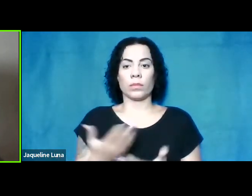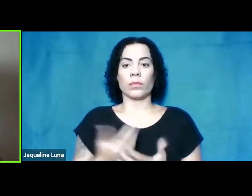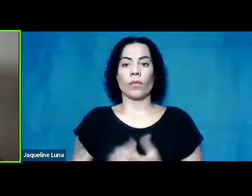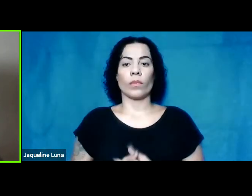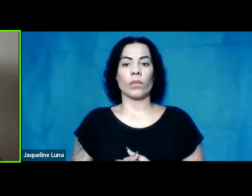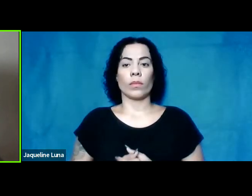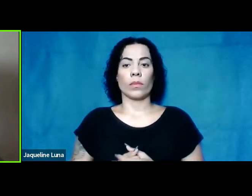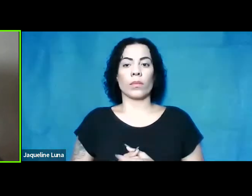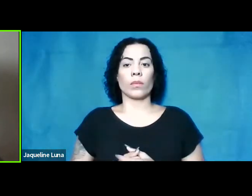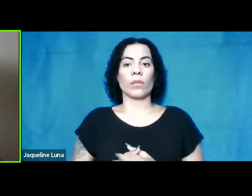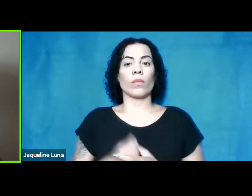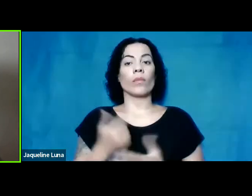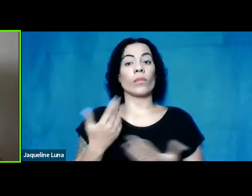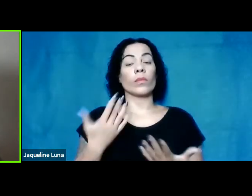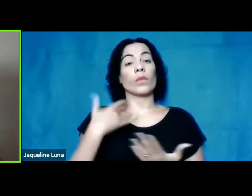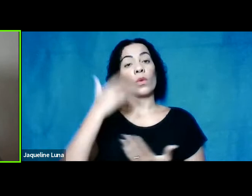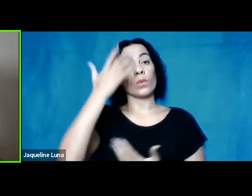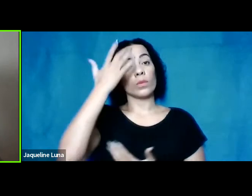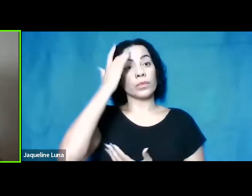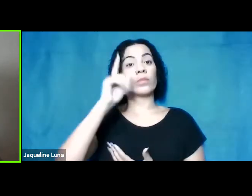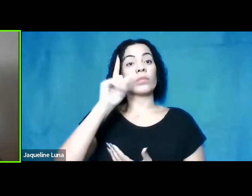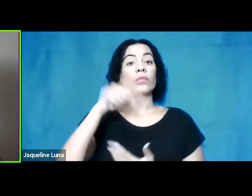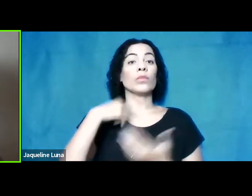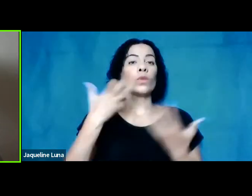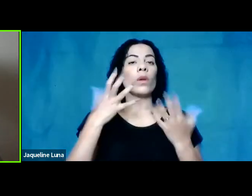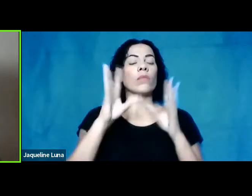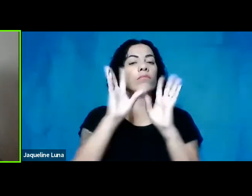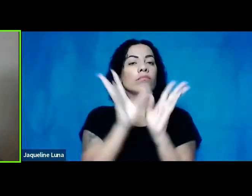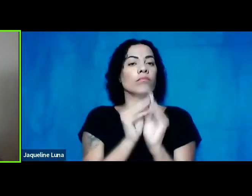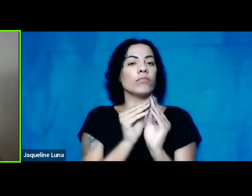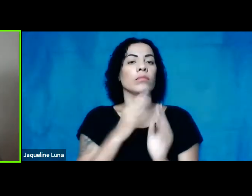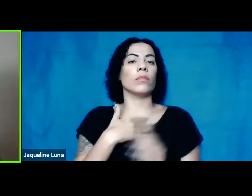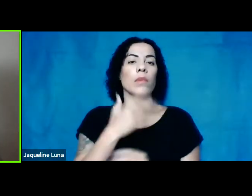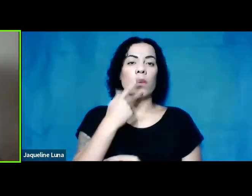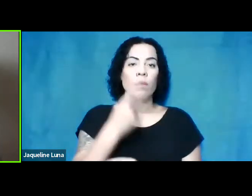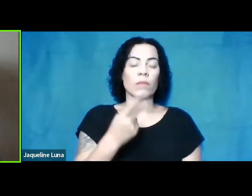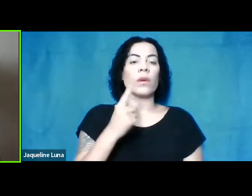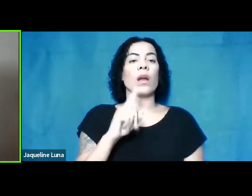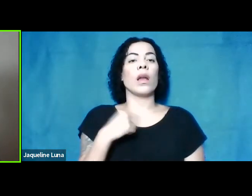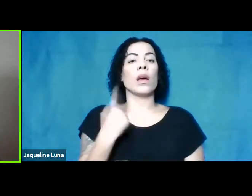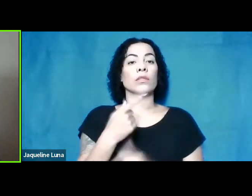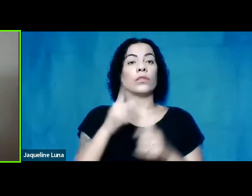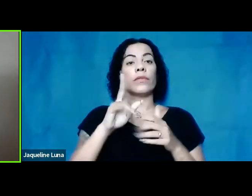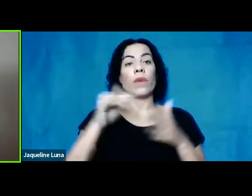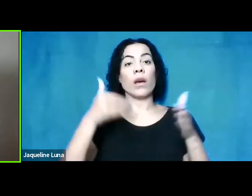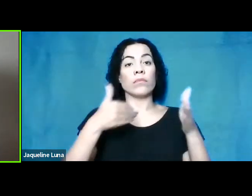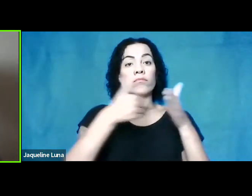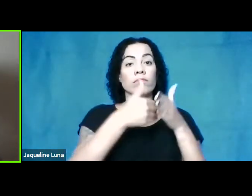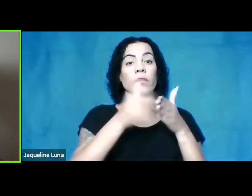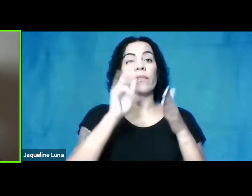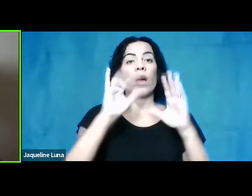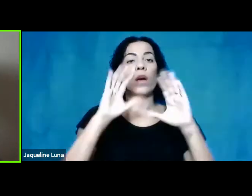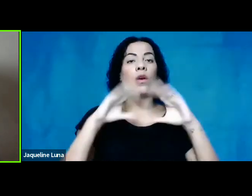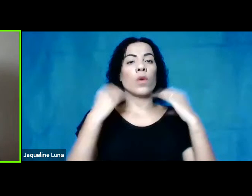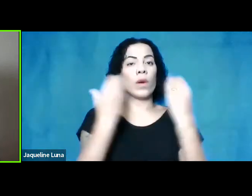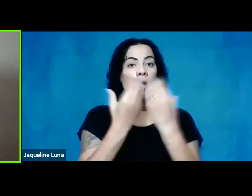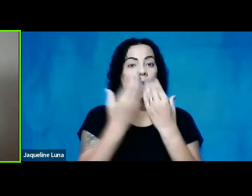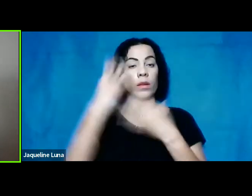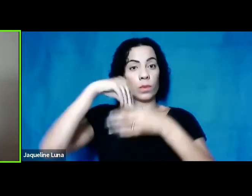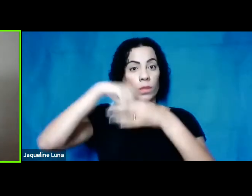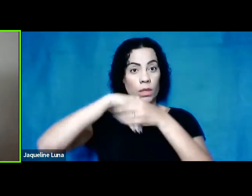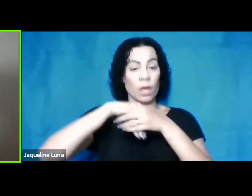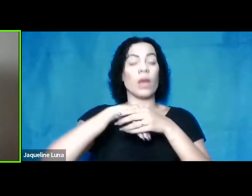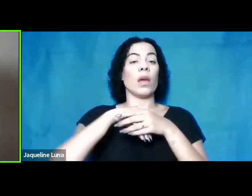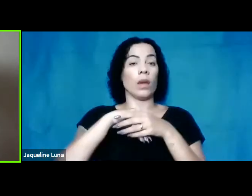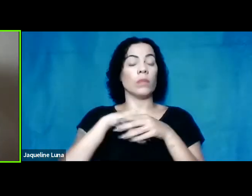que queria fechar aqui a minha fala, a gente está nas vésperas do nosso congresso interno, e chamar a